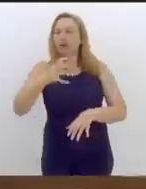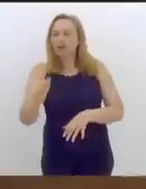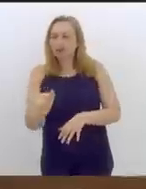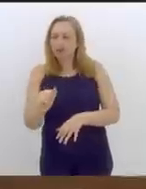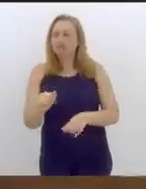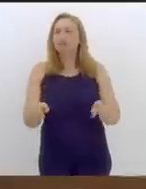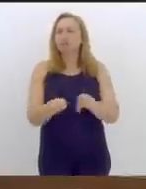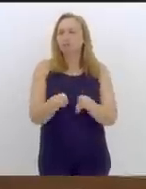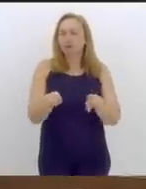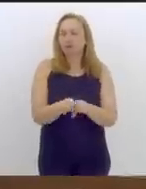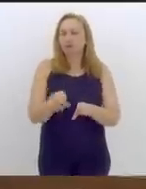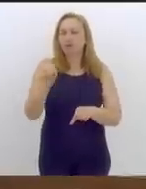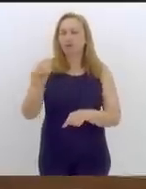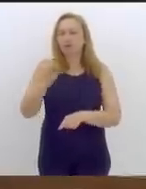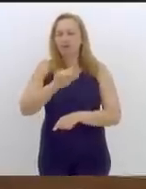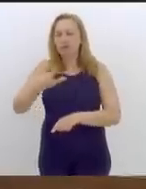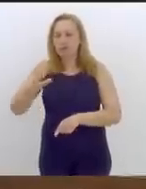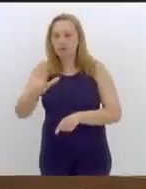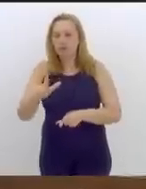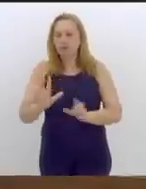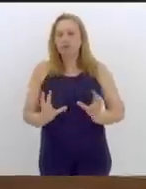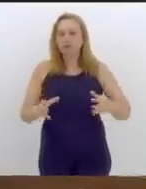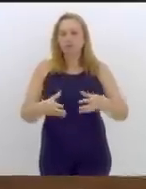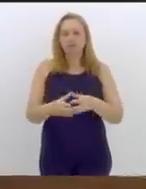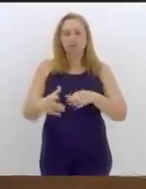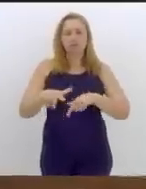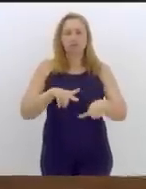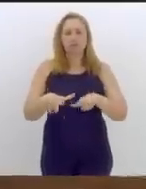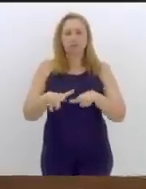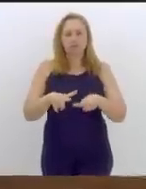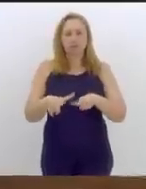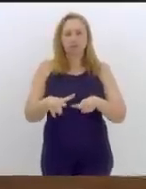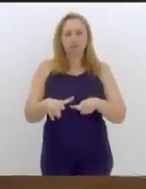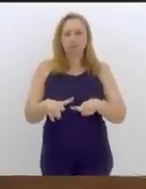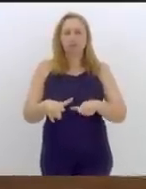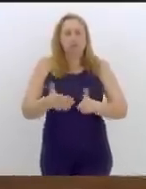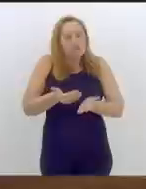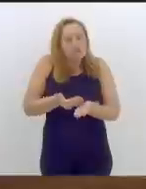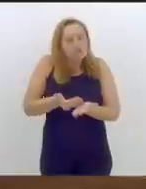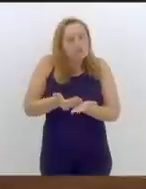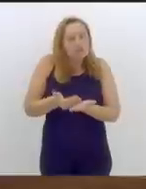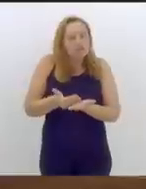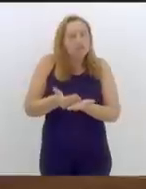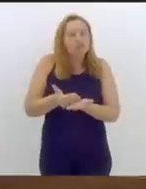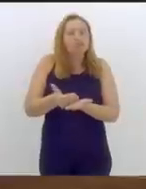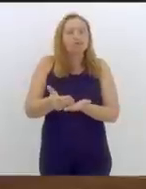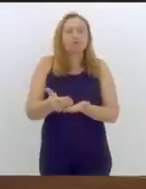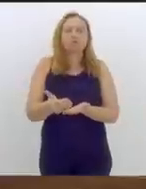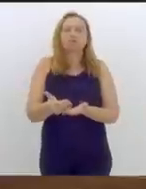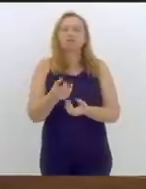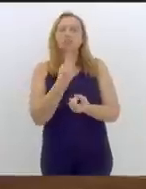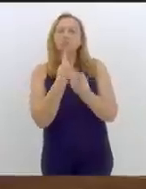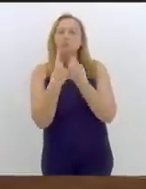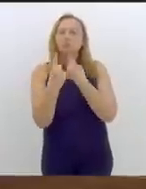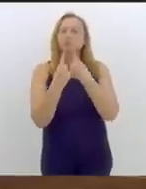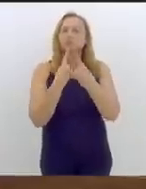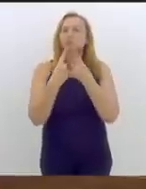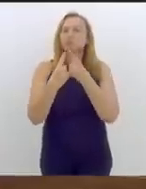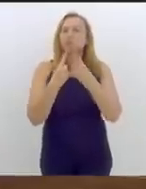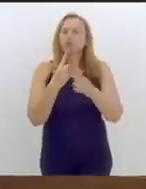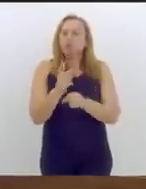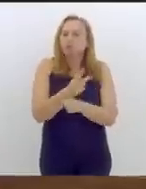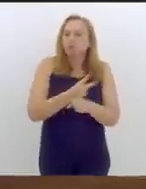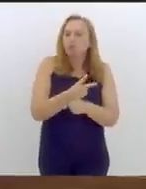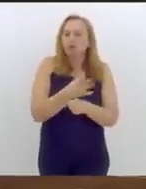e a partir deste grupo de trabalho eles começassem a dialogar buscando